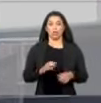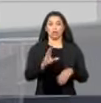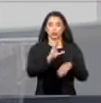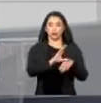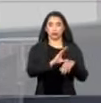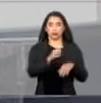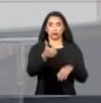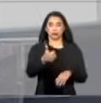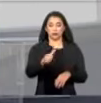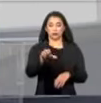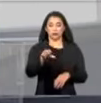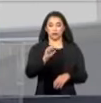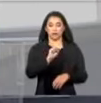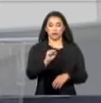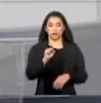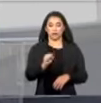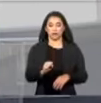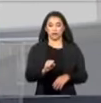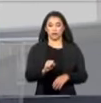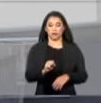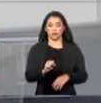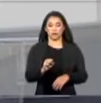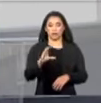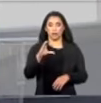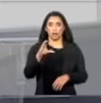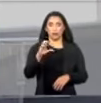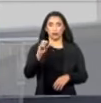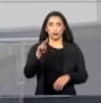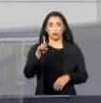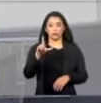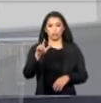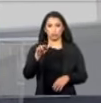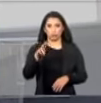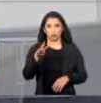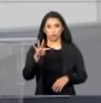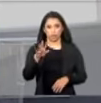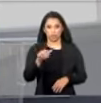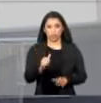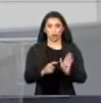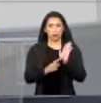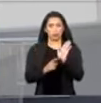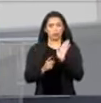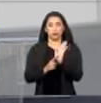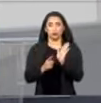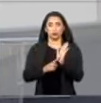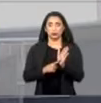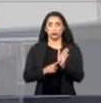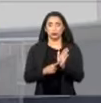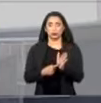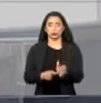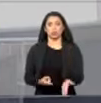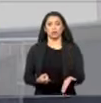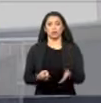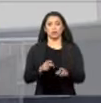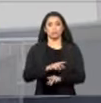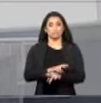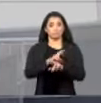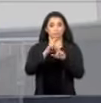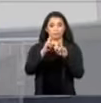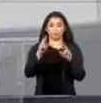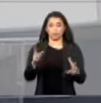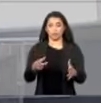A cultura conquistou, naquele momento, um patamar de relevância política sem precedentes. Foi